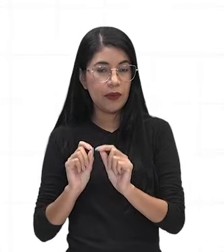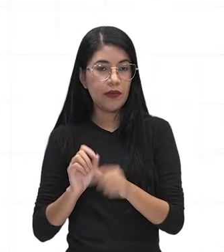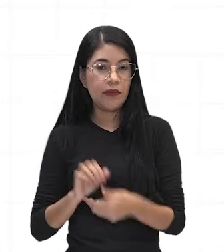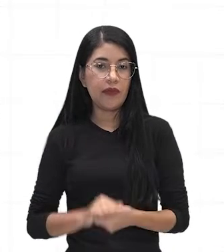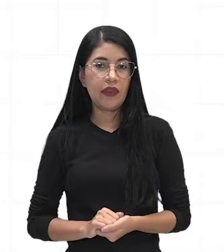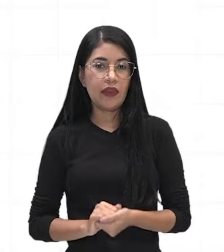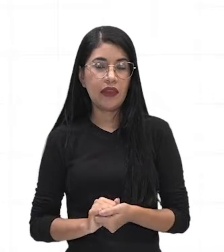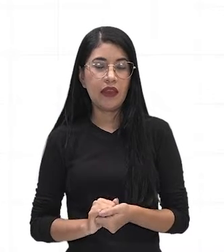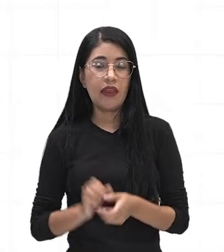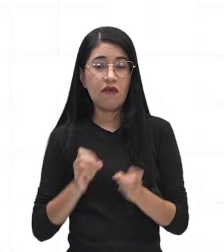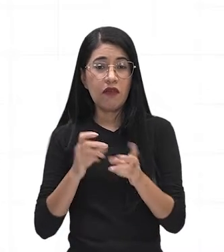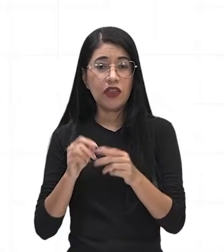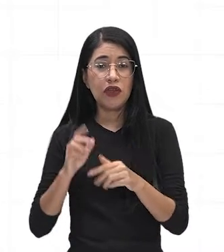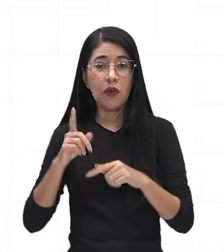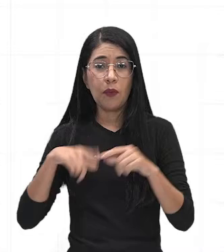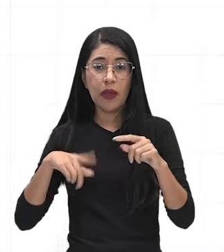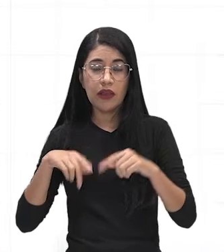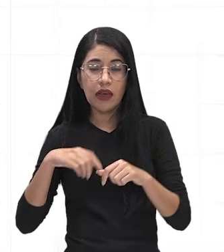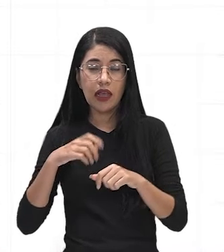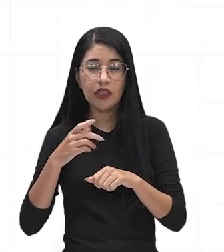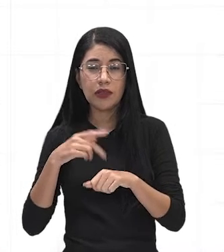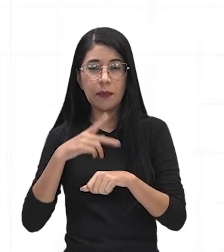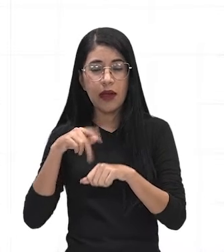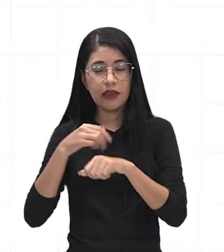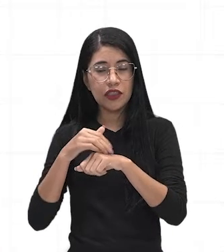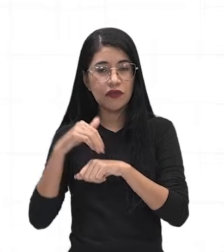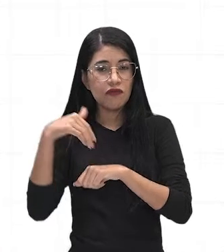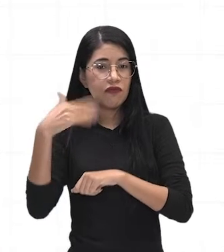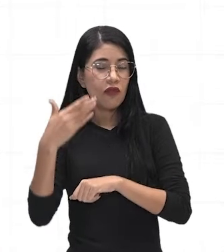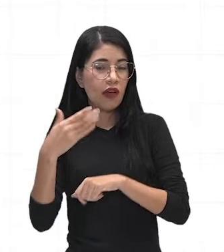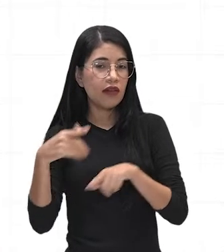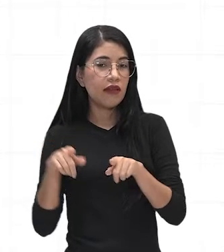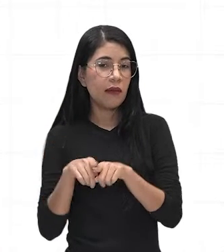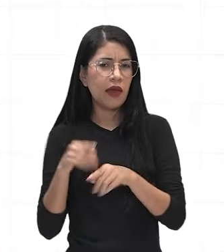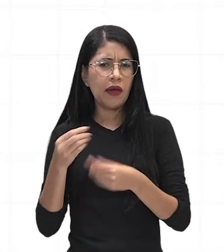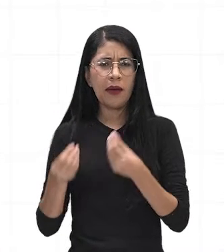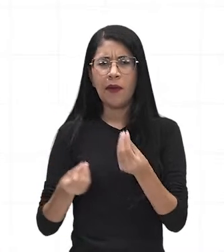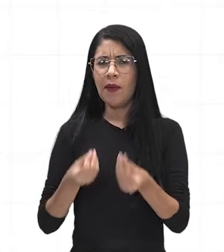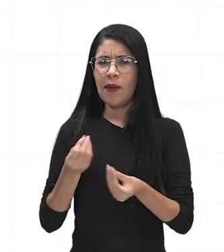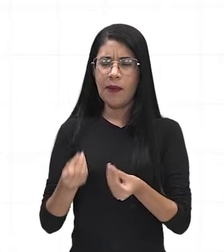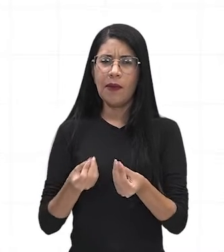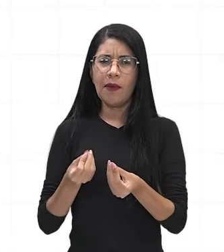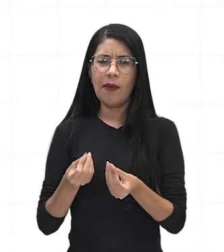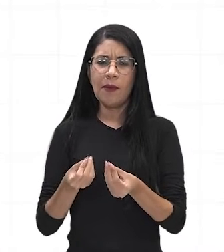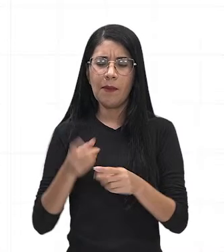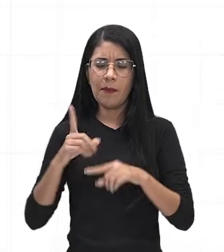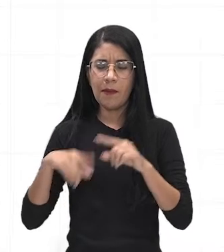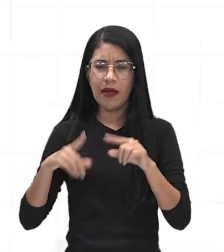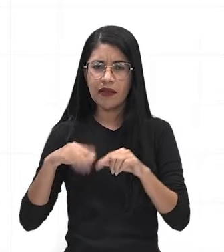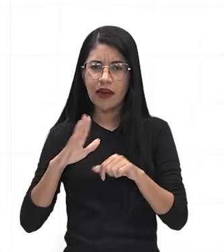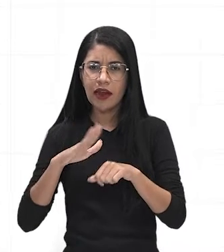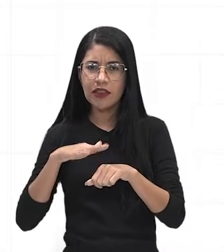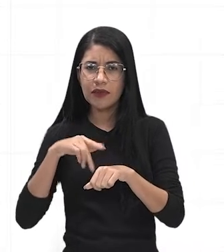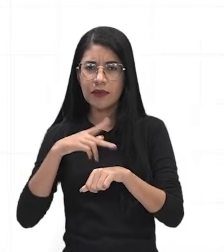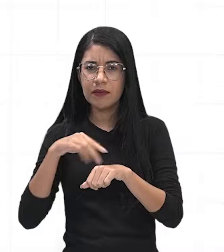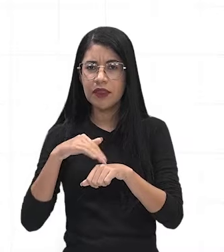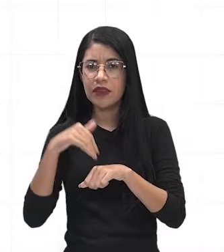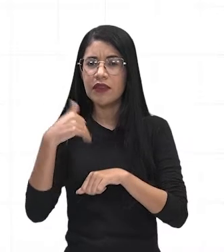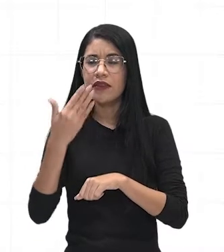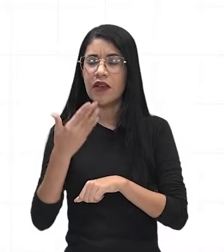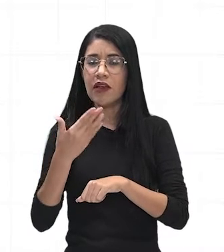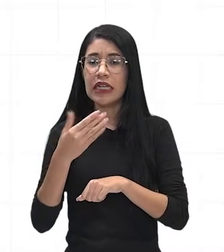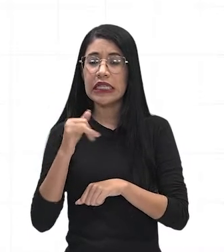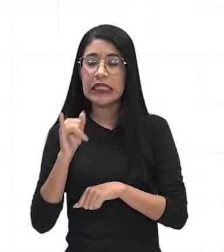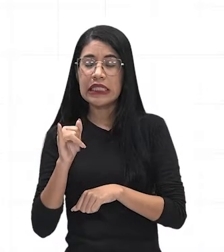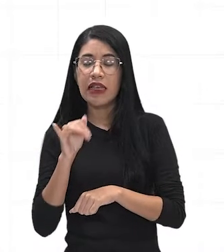Vendiam produtos estrangeiros. Como assim, professora? Como é que eles vão vender produtos estrangeiros? Se eu aporto